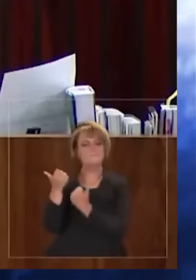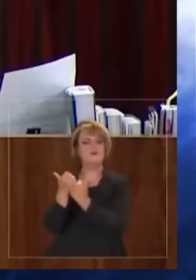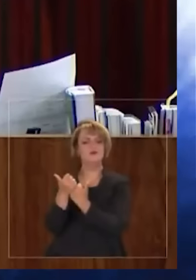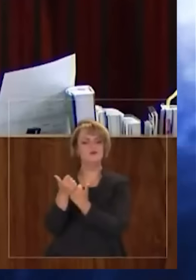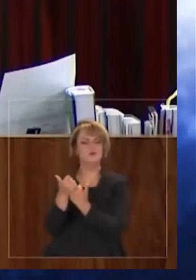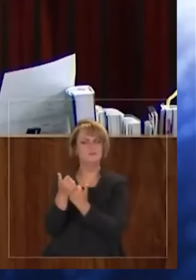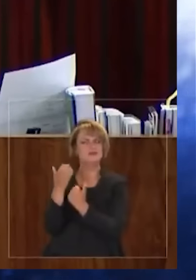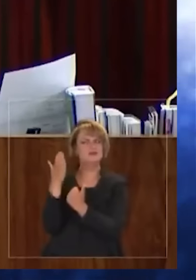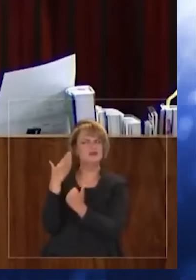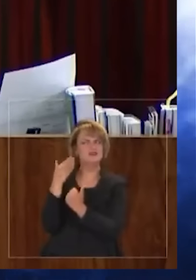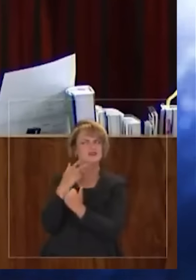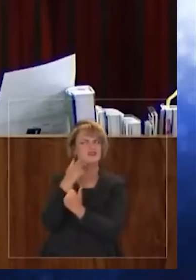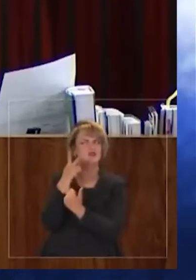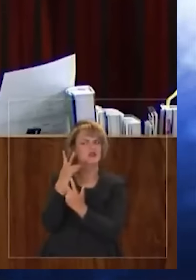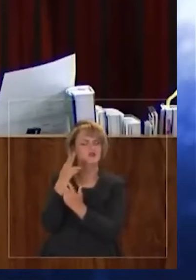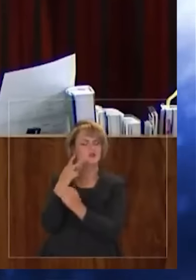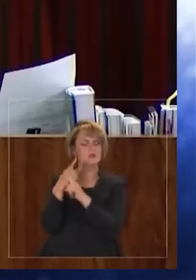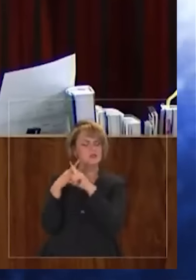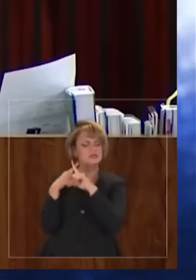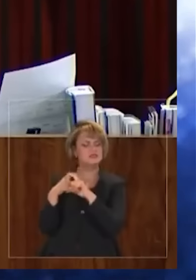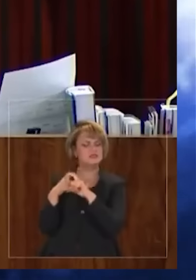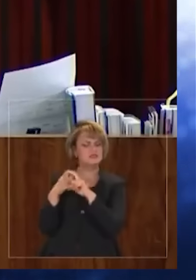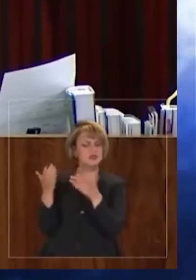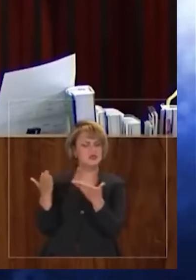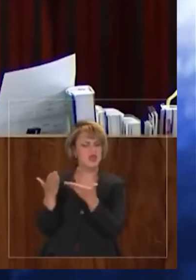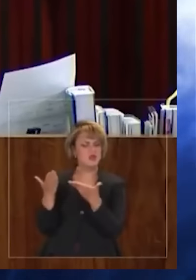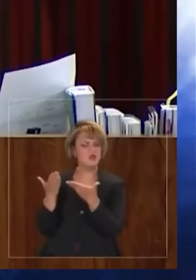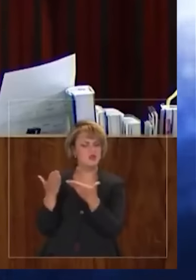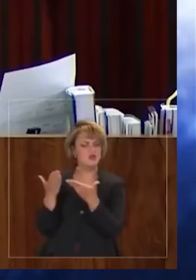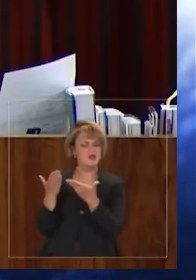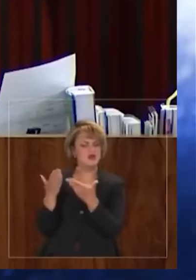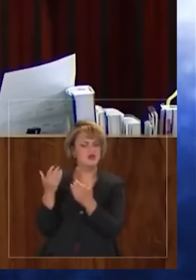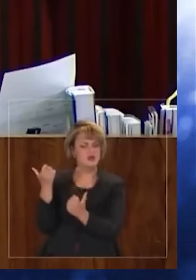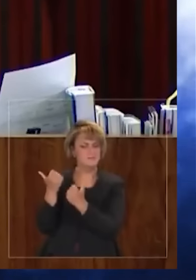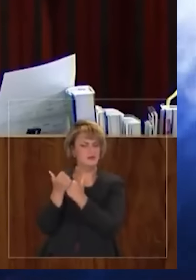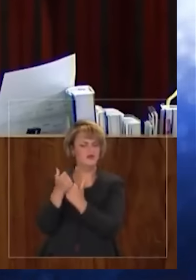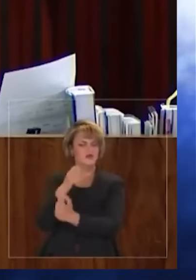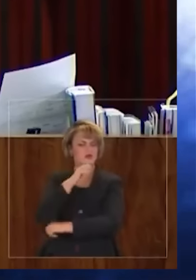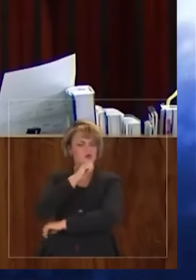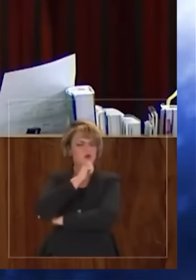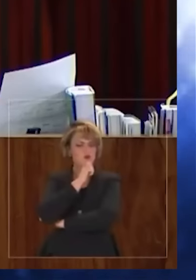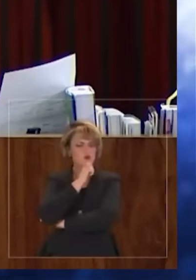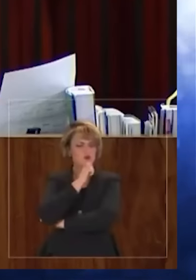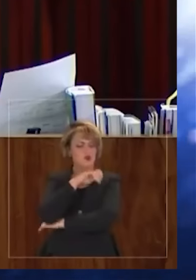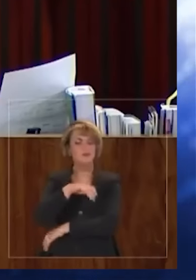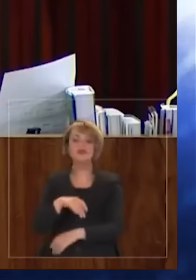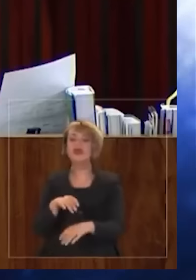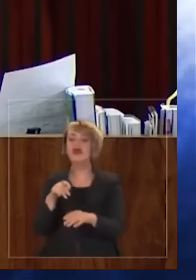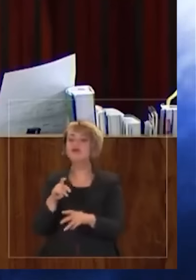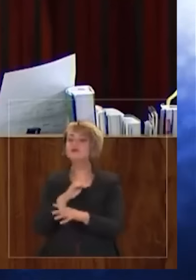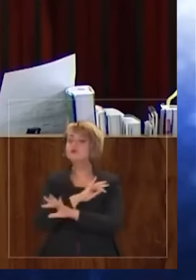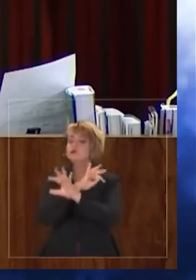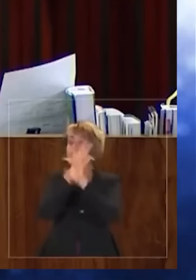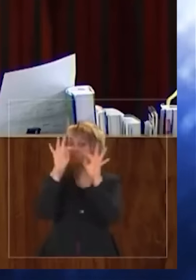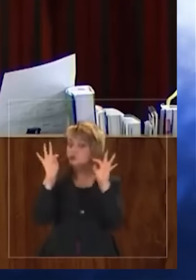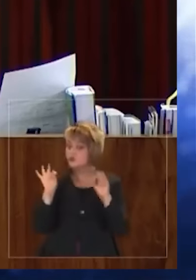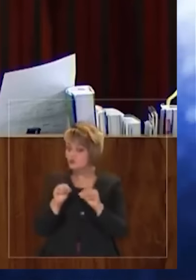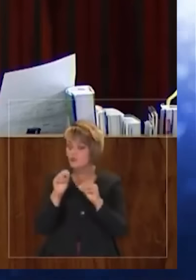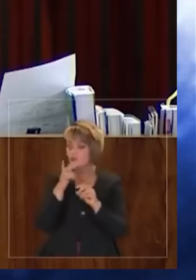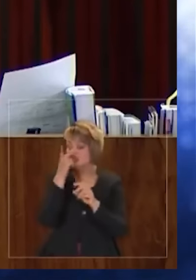comparou ao Nazismo e por incrível que pareça todos os